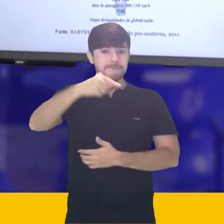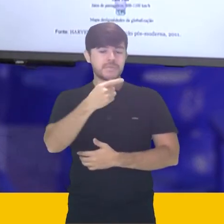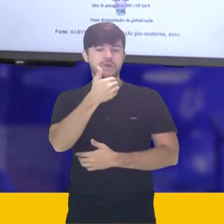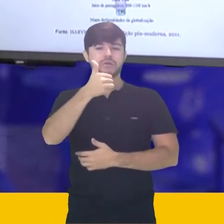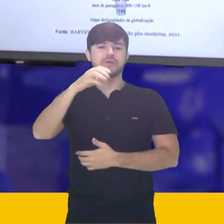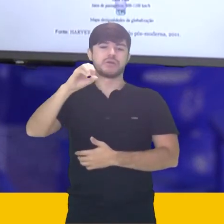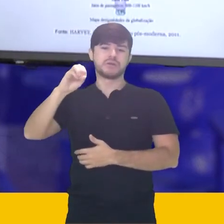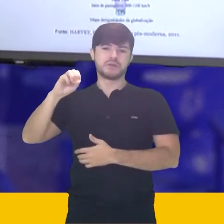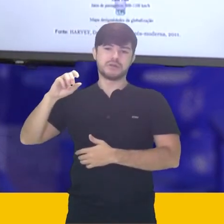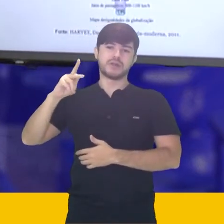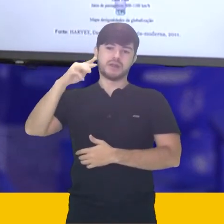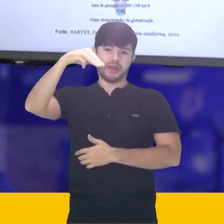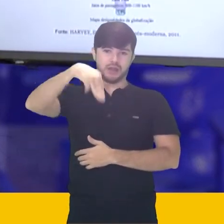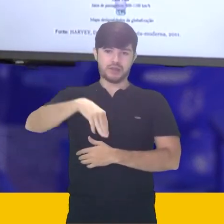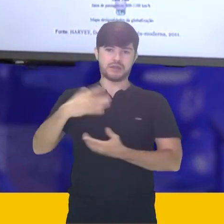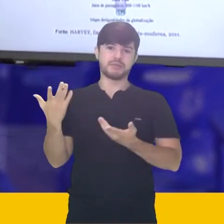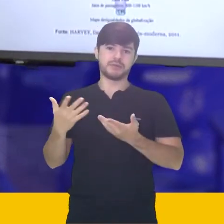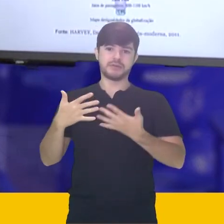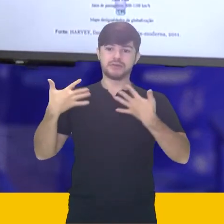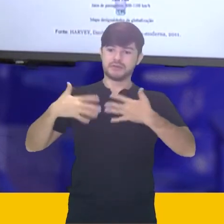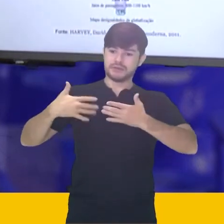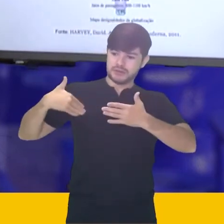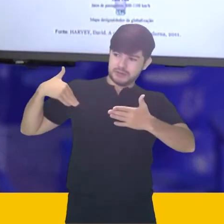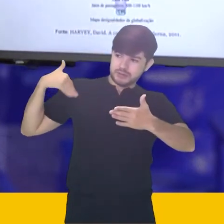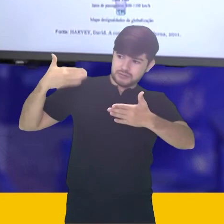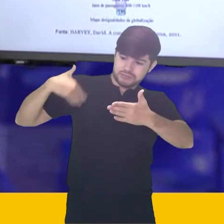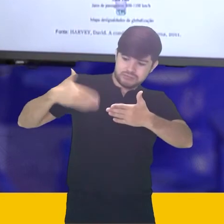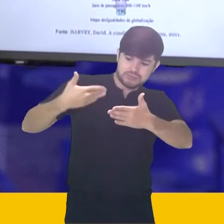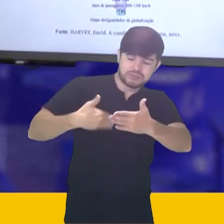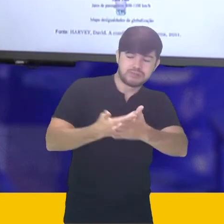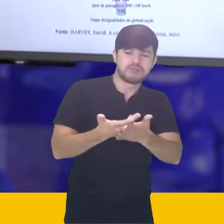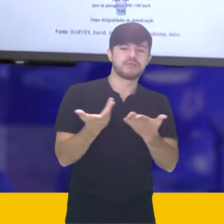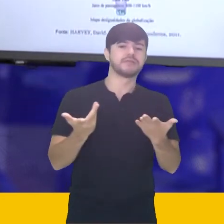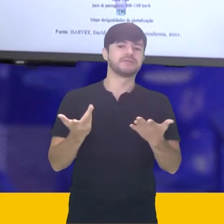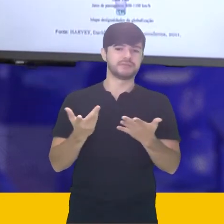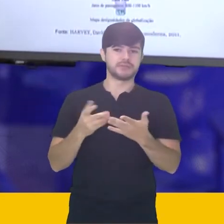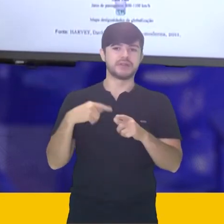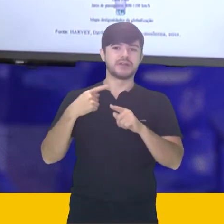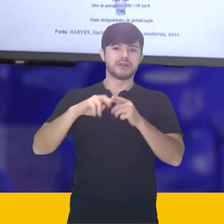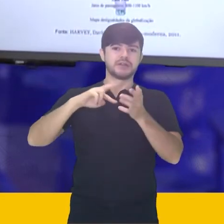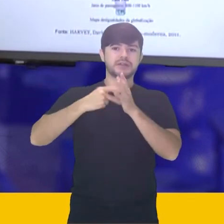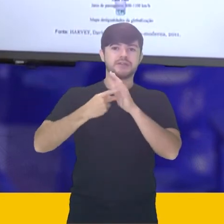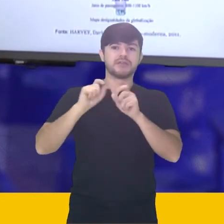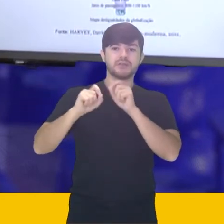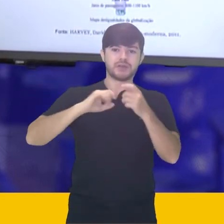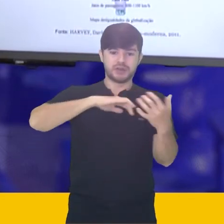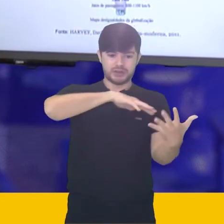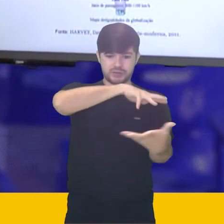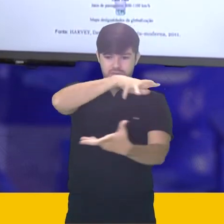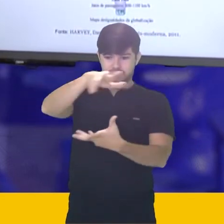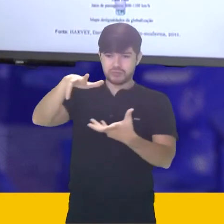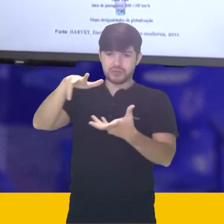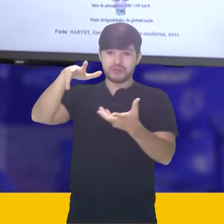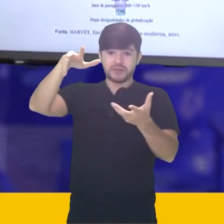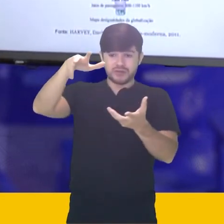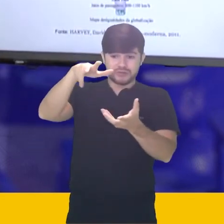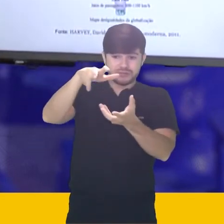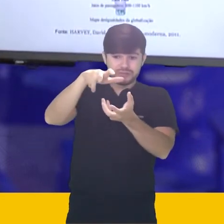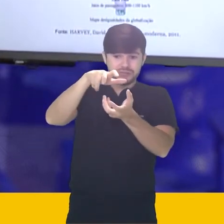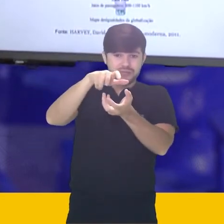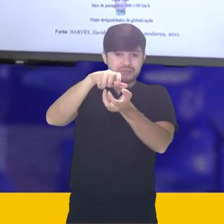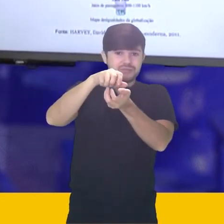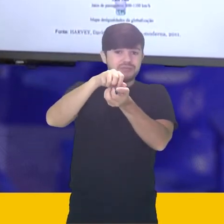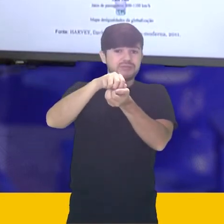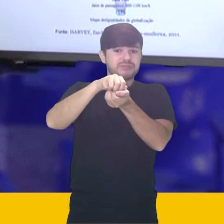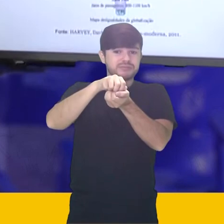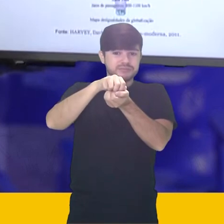essa intensificação da velocidade faz com que o nosso mundo fique cada vez menor, né? Pensando